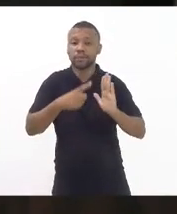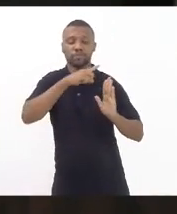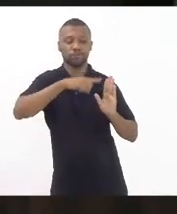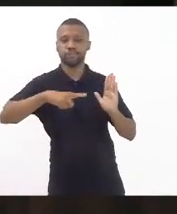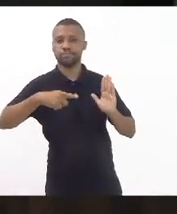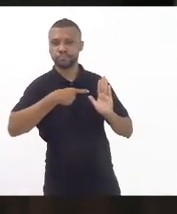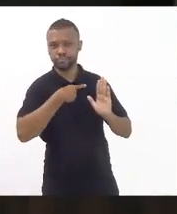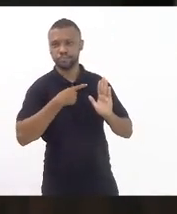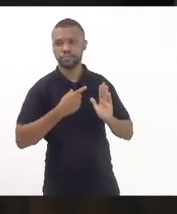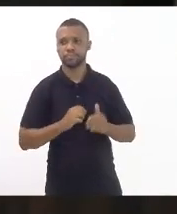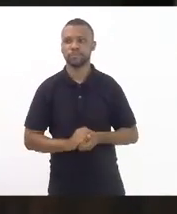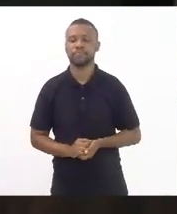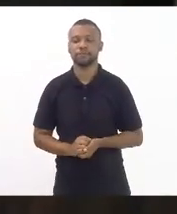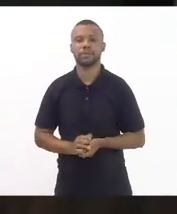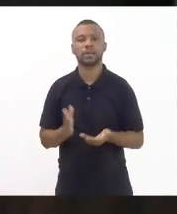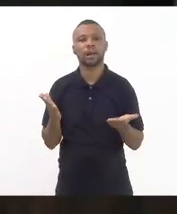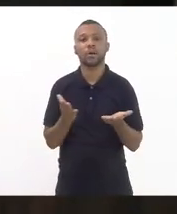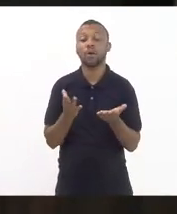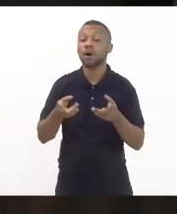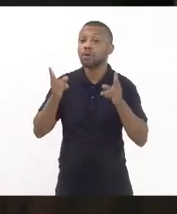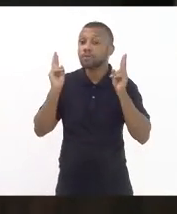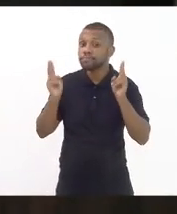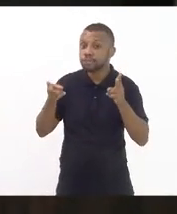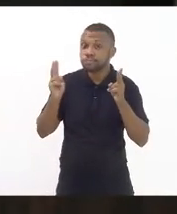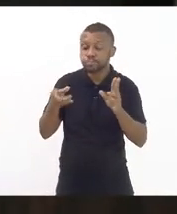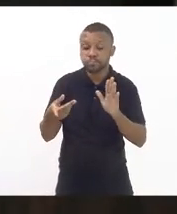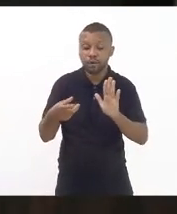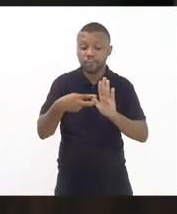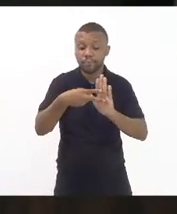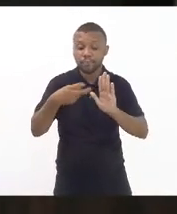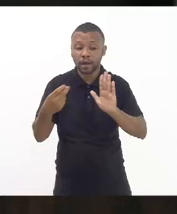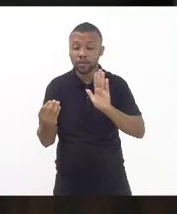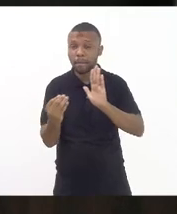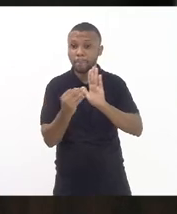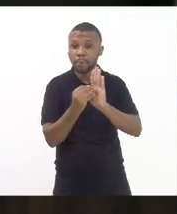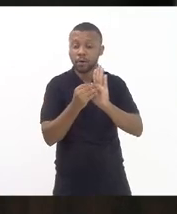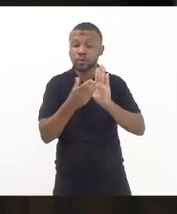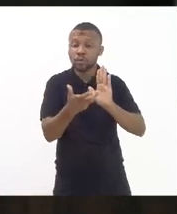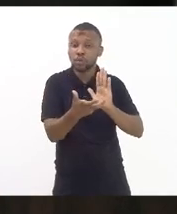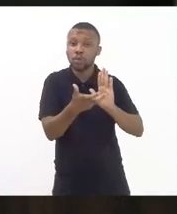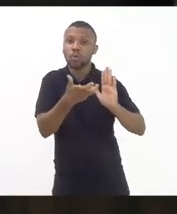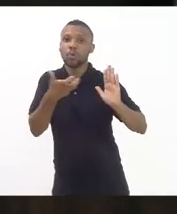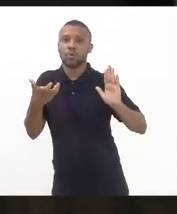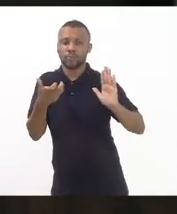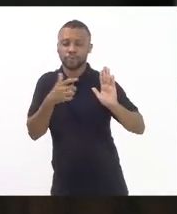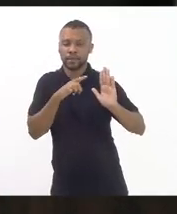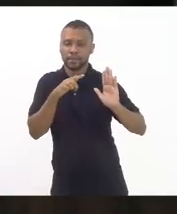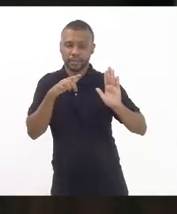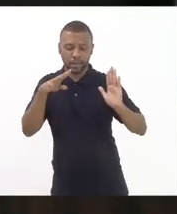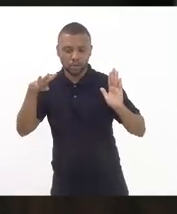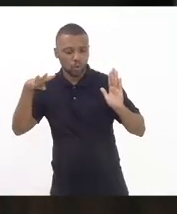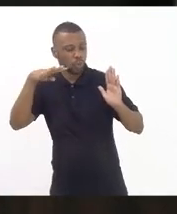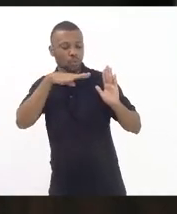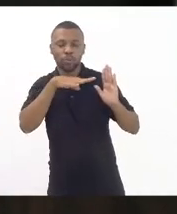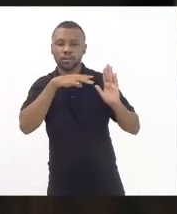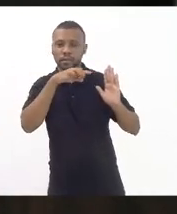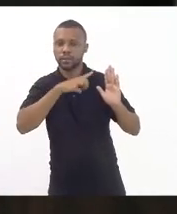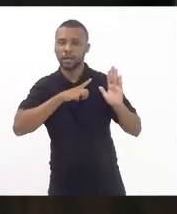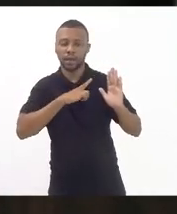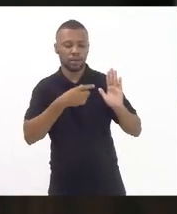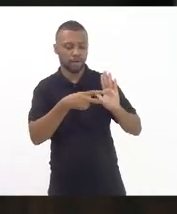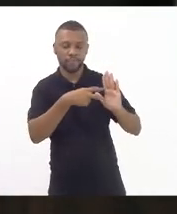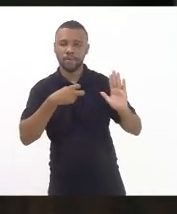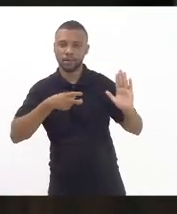falar os mantidos com destaques. Na verdade, é o mantido com destaque.